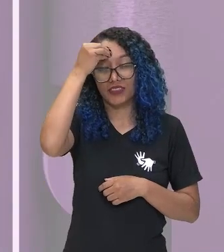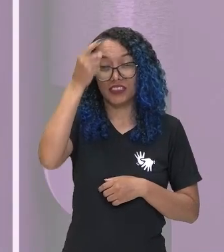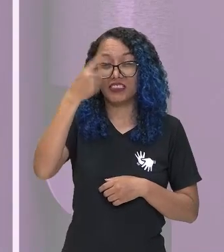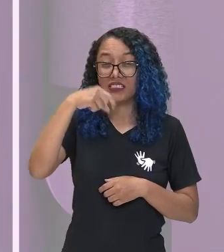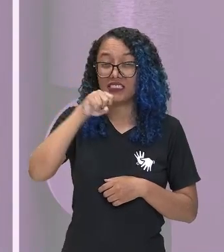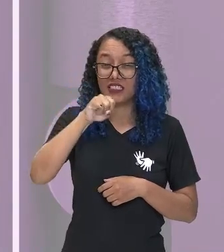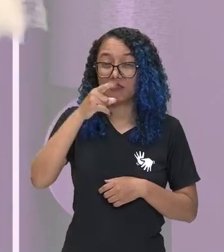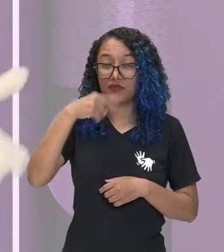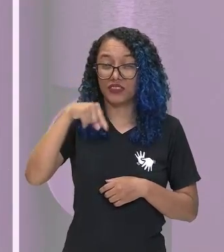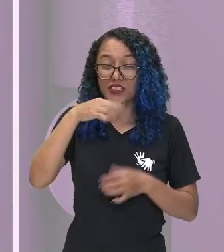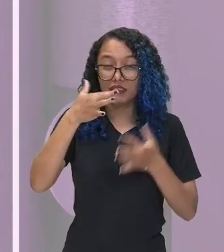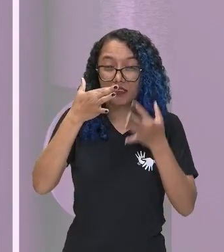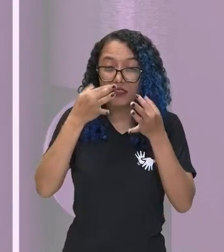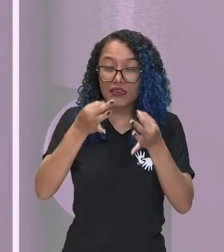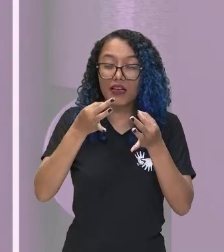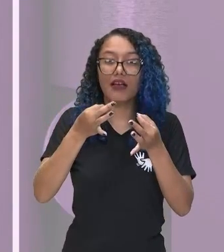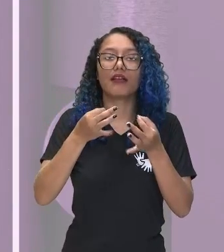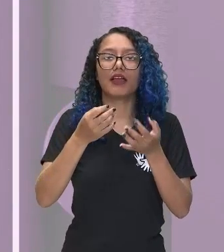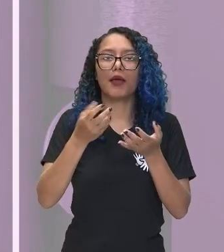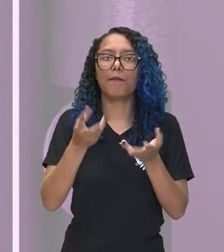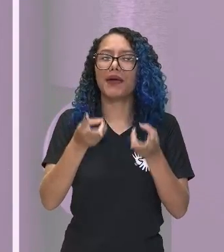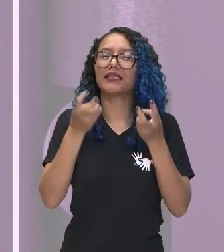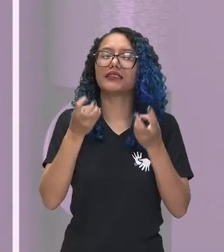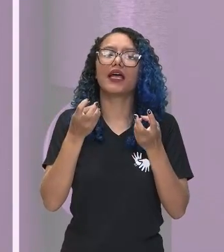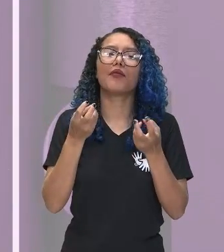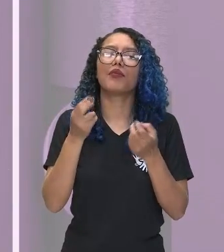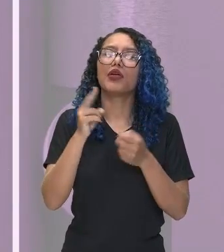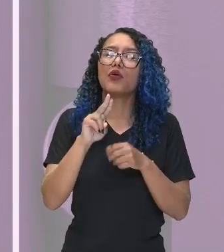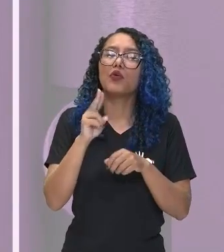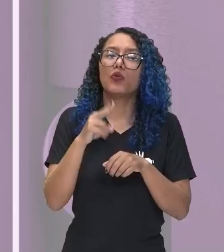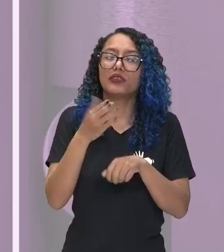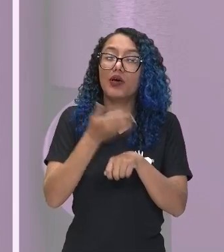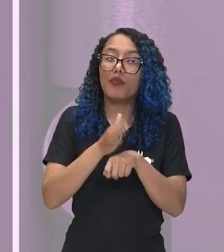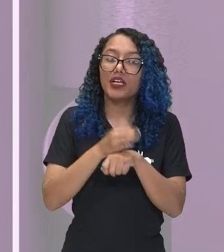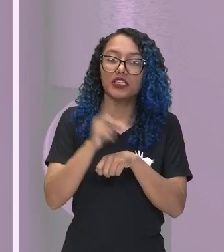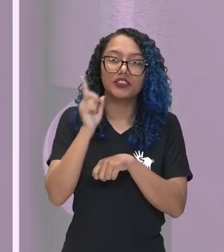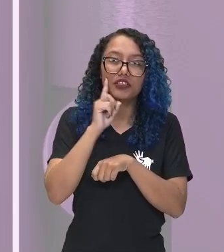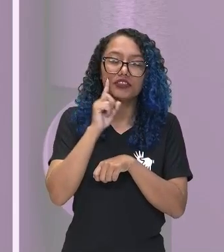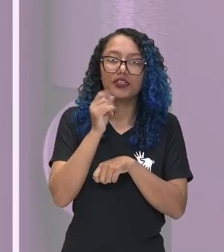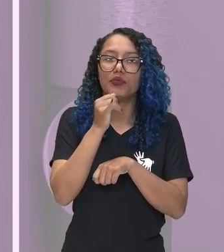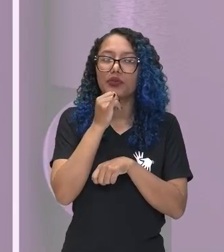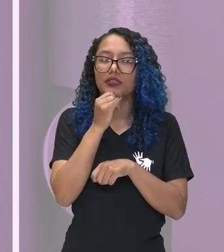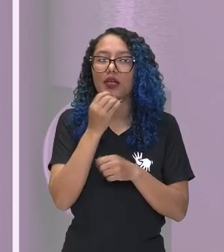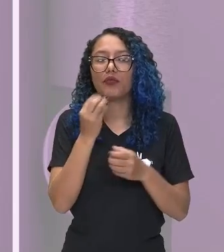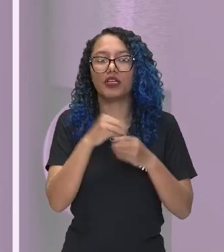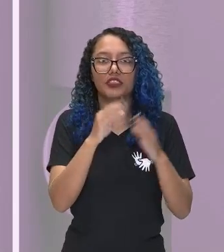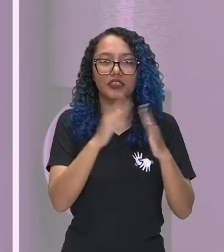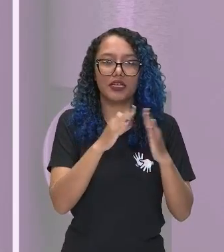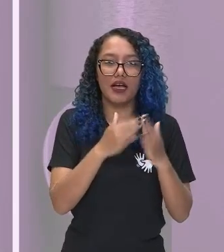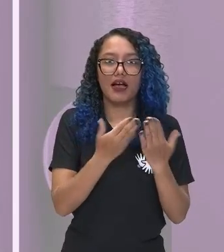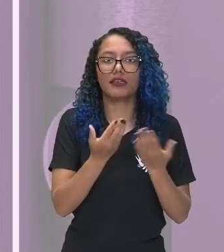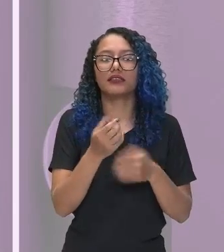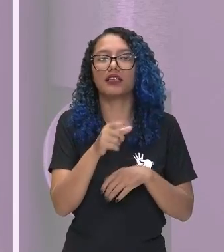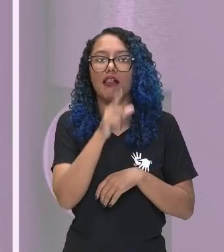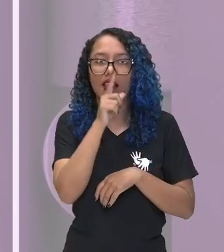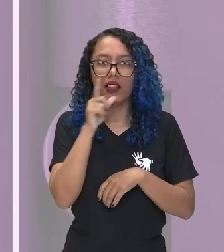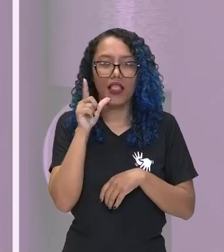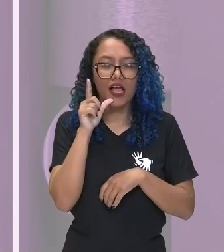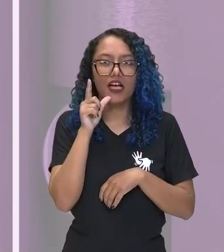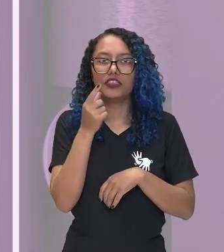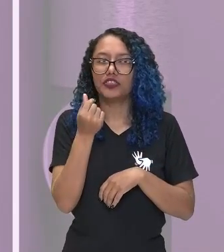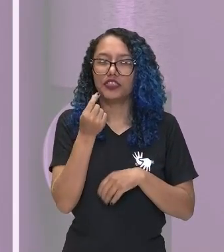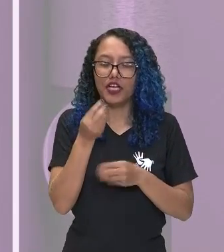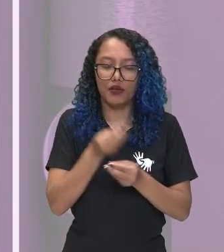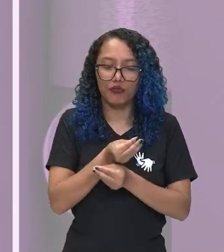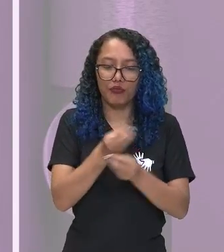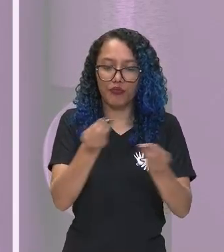o quê? Que é situação cotidiana. É o que a gente passa dentro de casa quando se vai dividir dinheiro para o lanche entre os filhos, quando se vai pagar